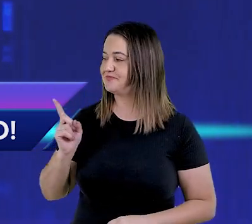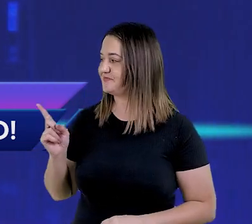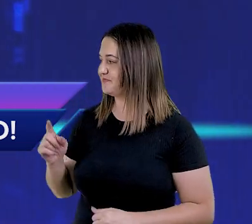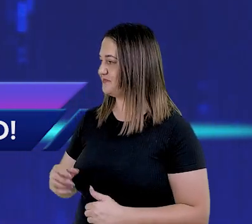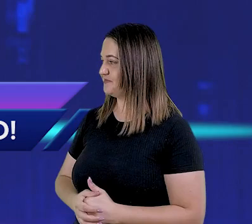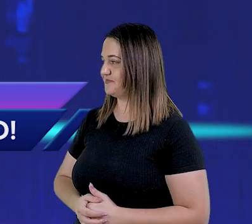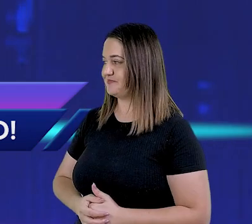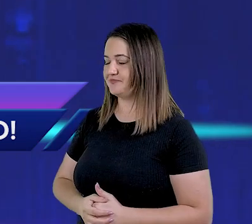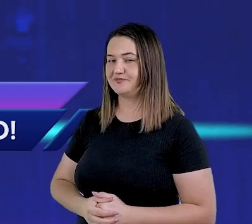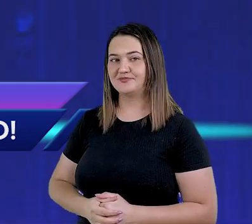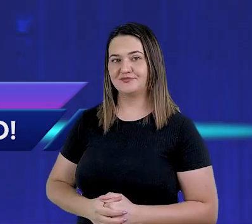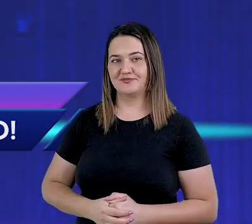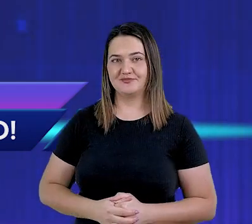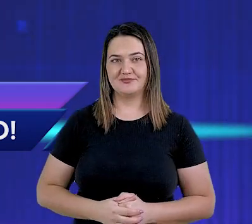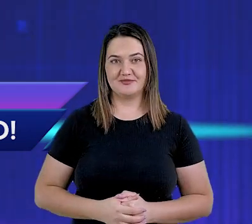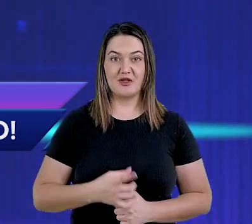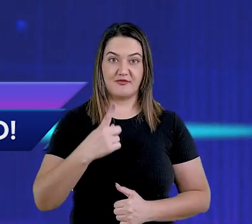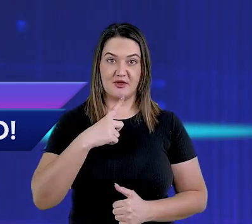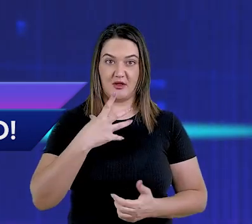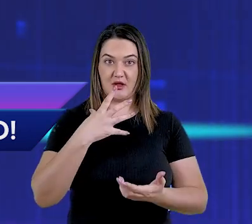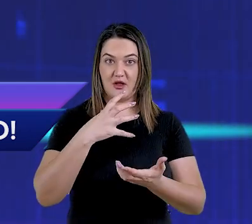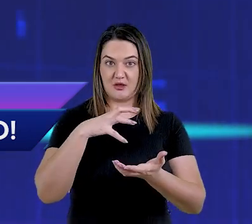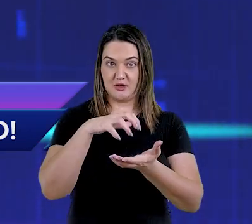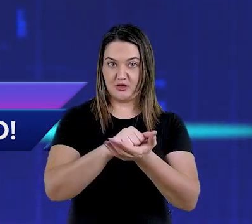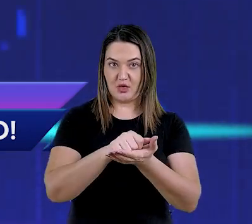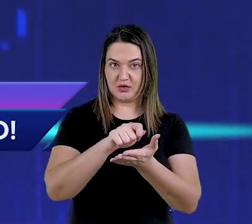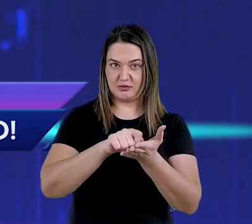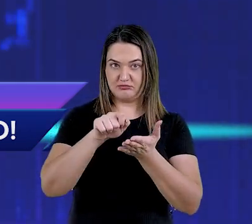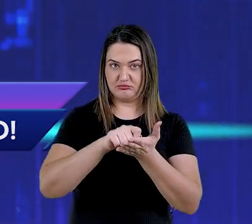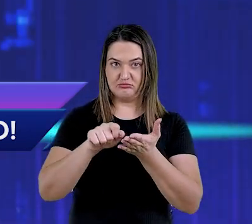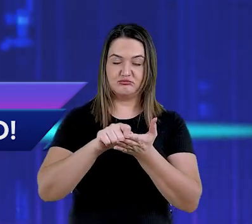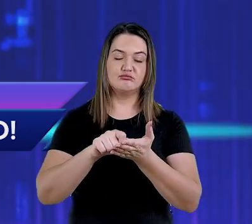98244 0077. Vou repetir, 12